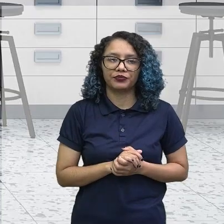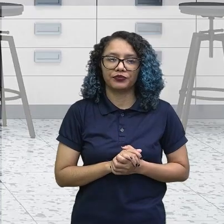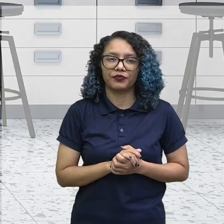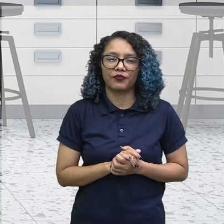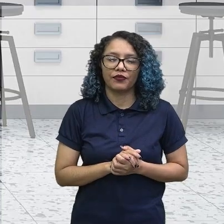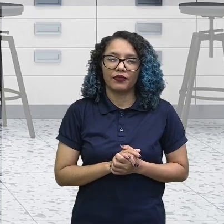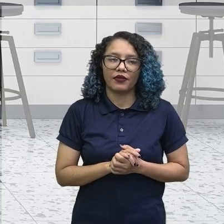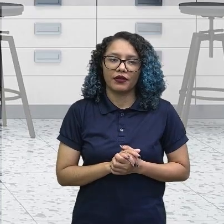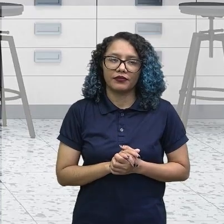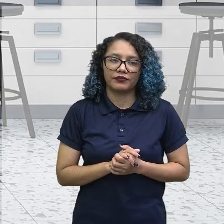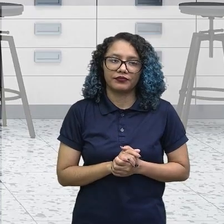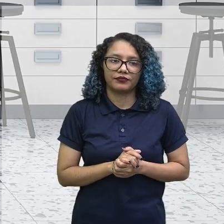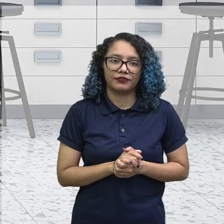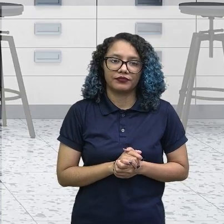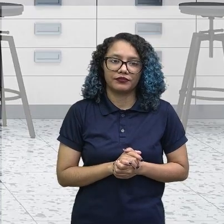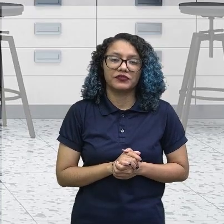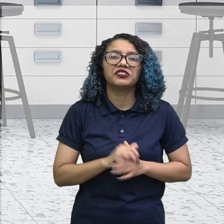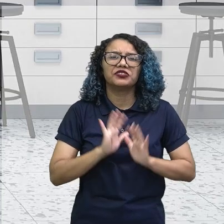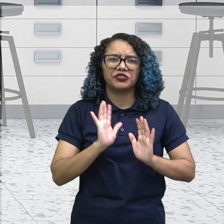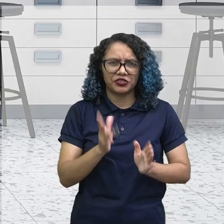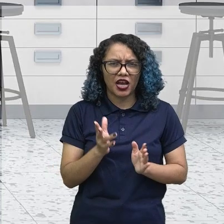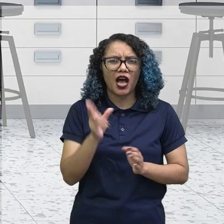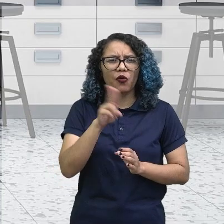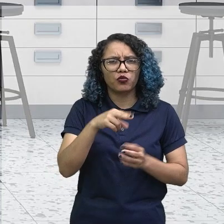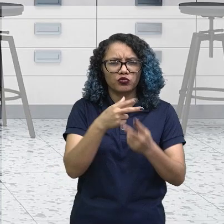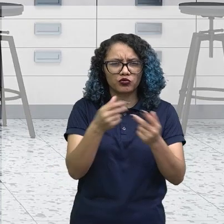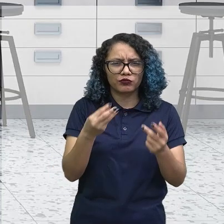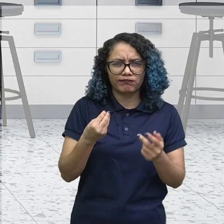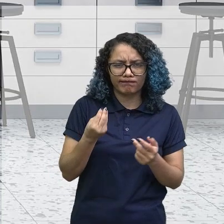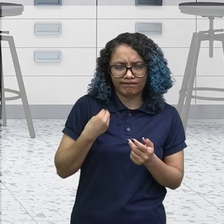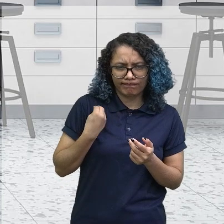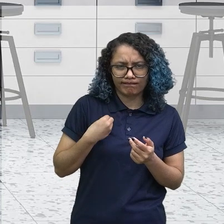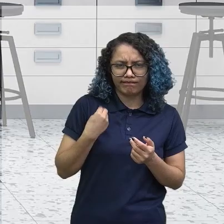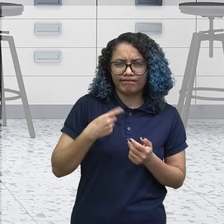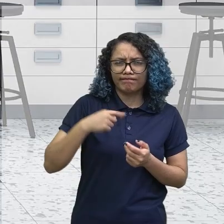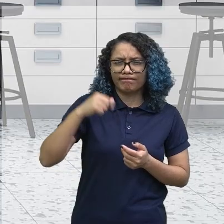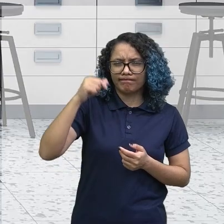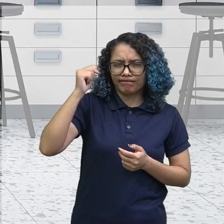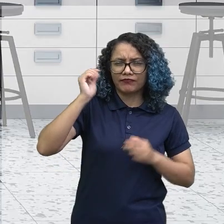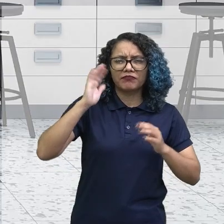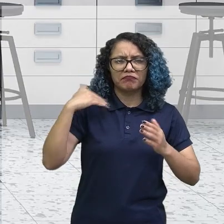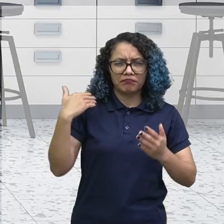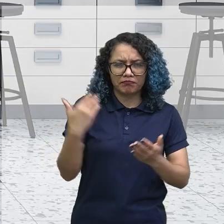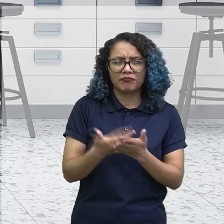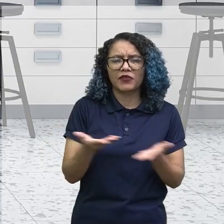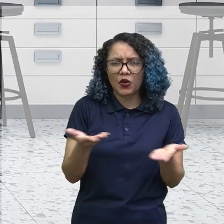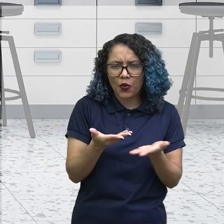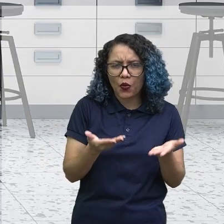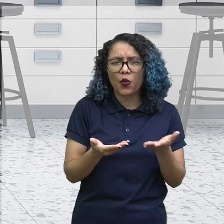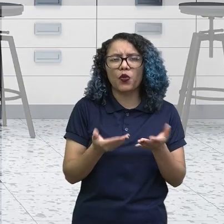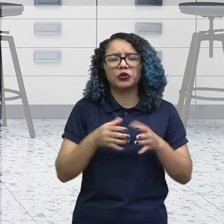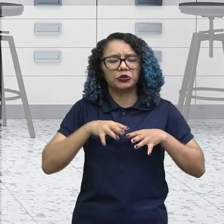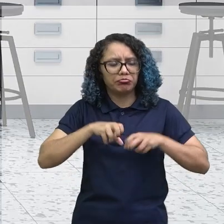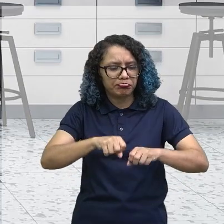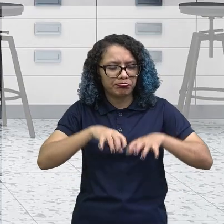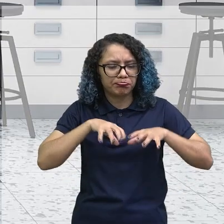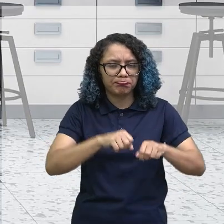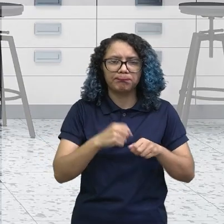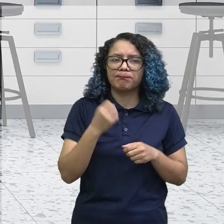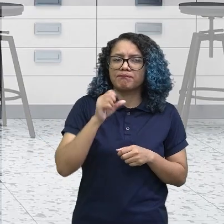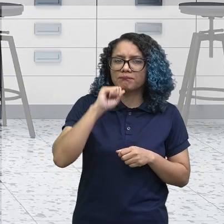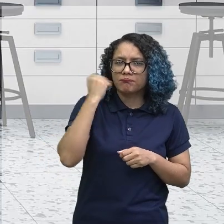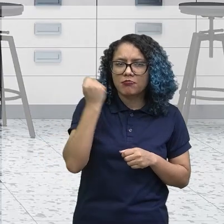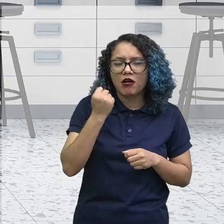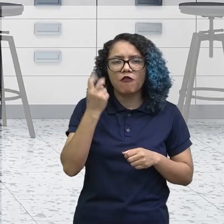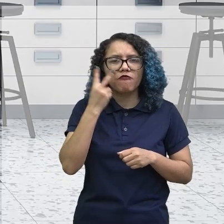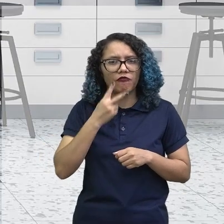seres vivos, já acontece há muito tempo e no caso do pão, até os dias de hoje, né? A fabricação de pão, fabricação de vinho,